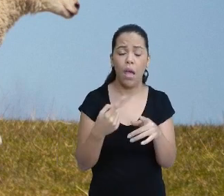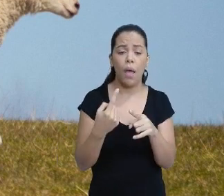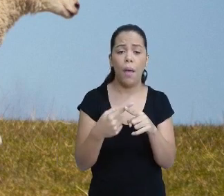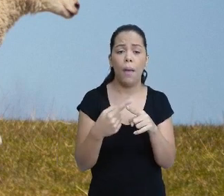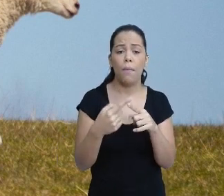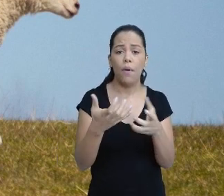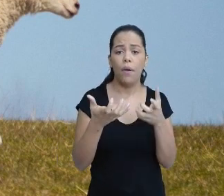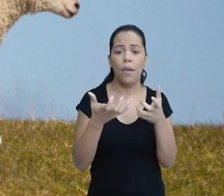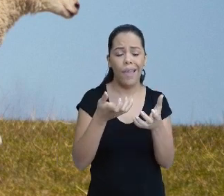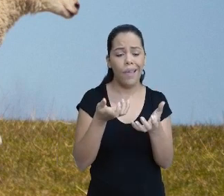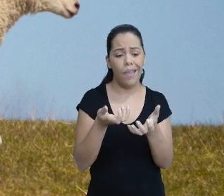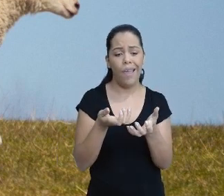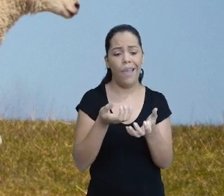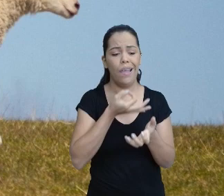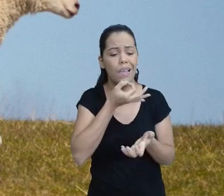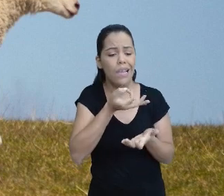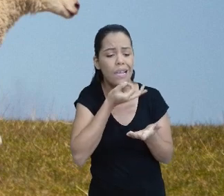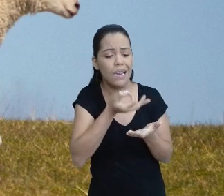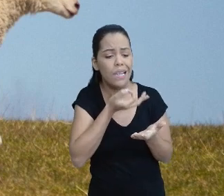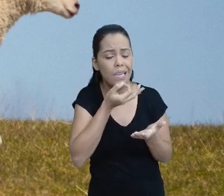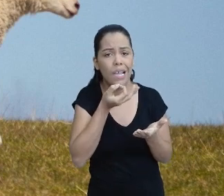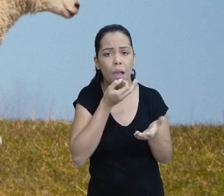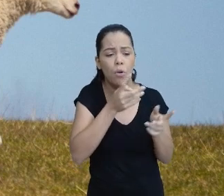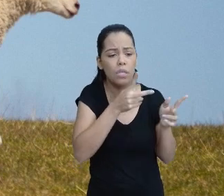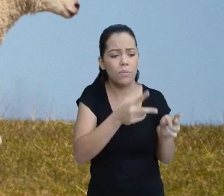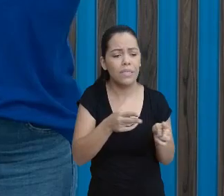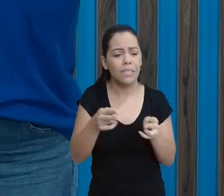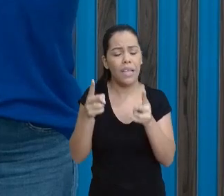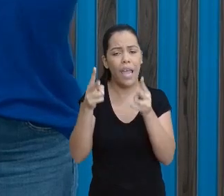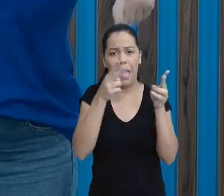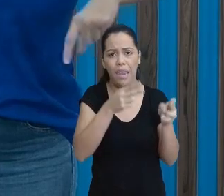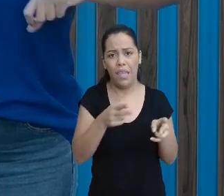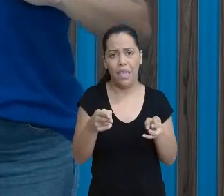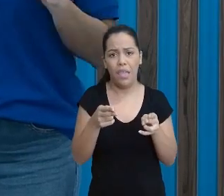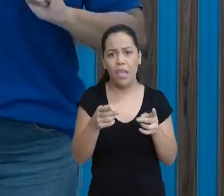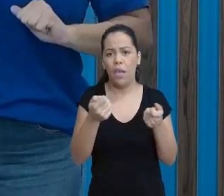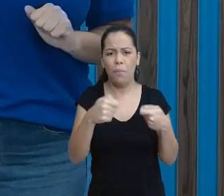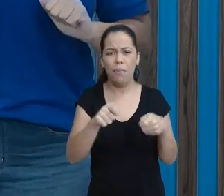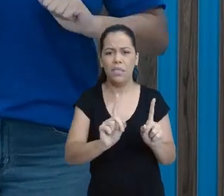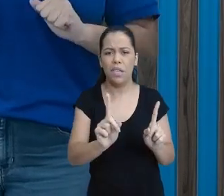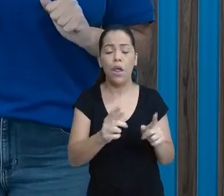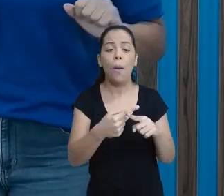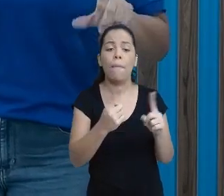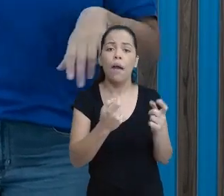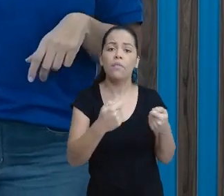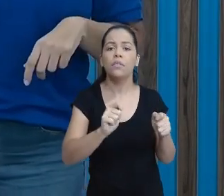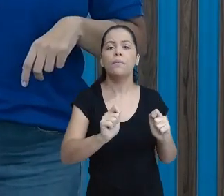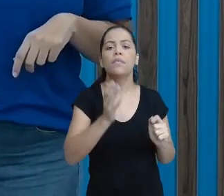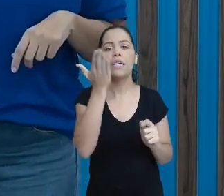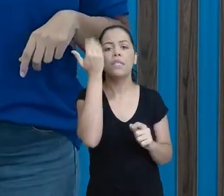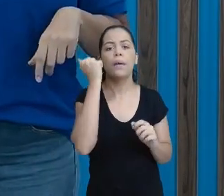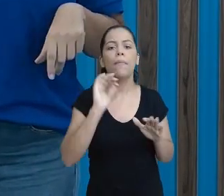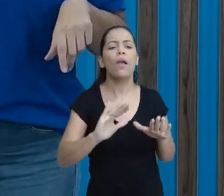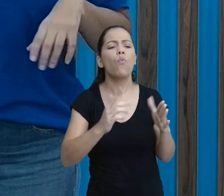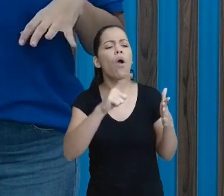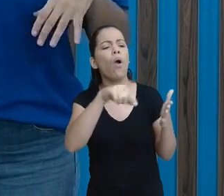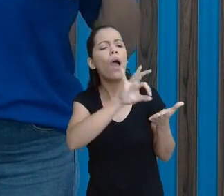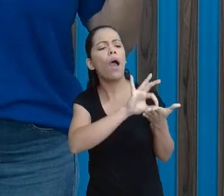um episódio de um seriado, mas você precisa saber quem é o autor,